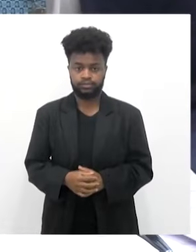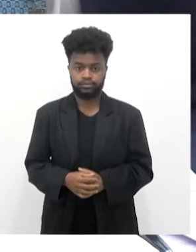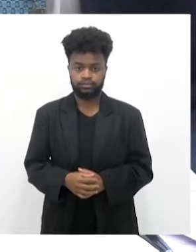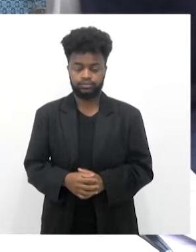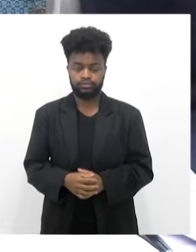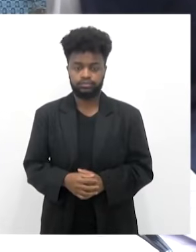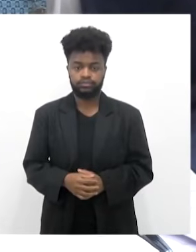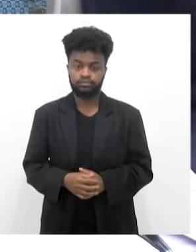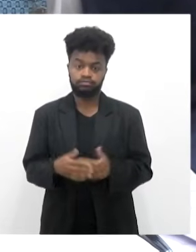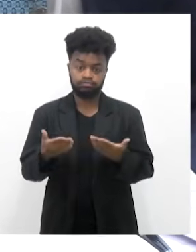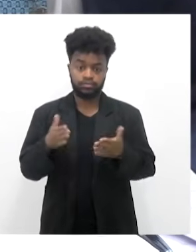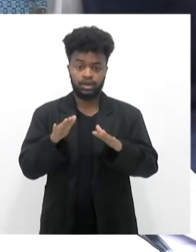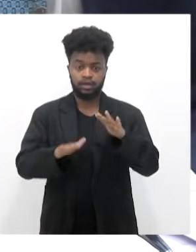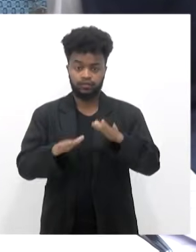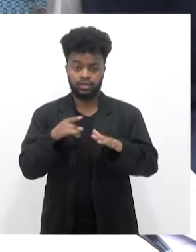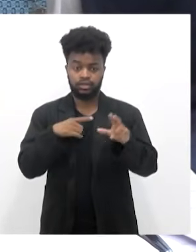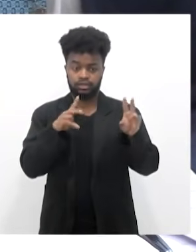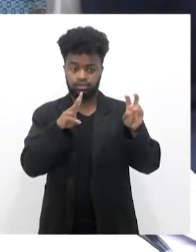que seja uma questão